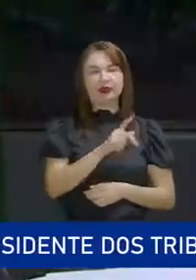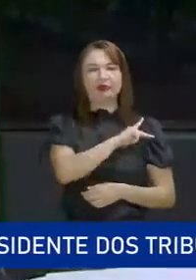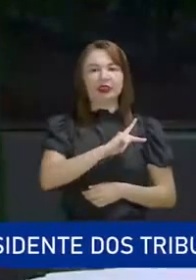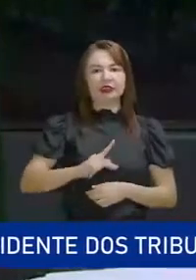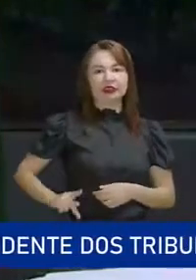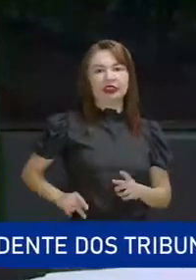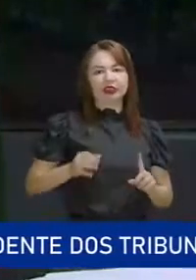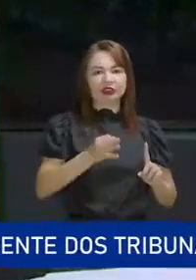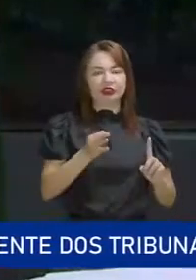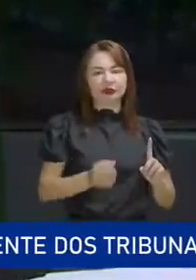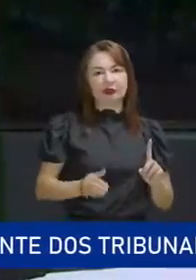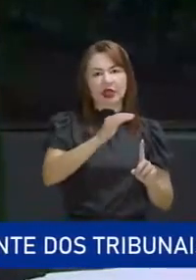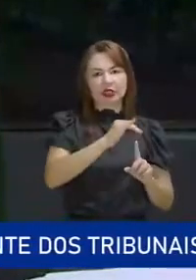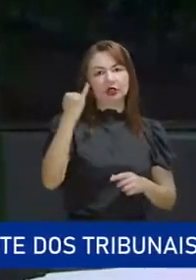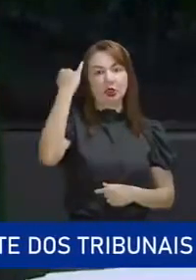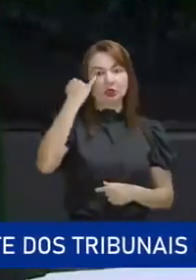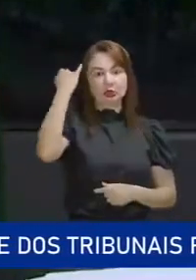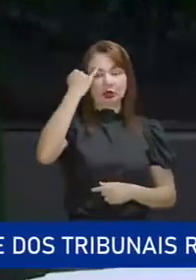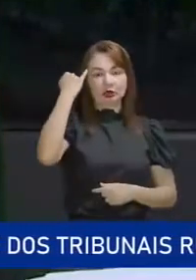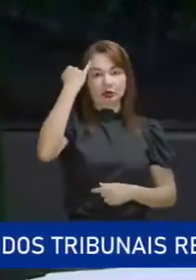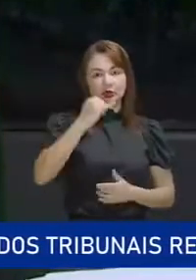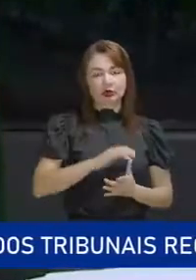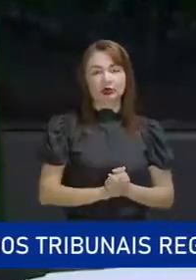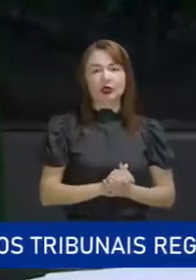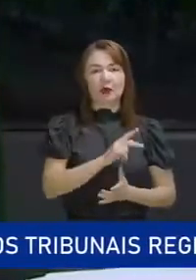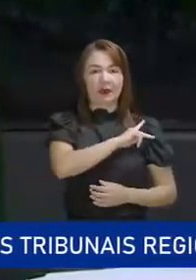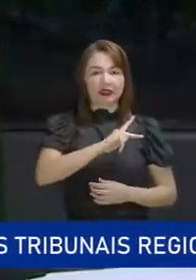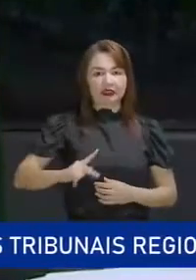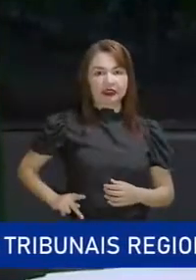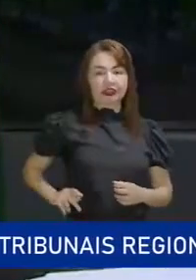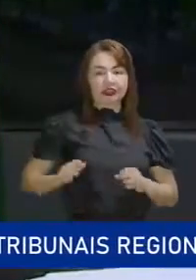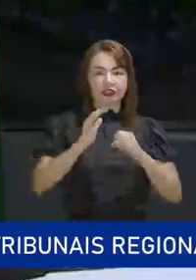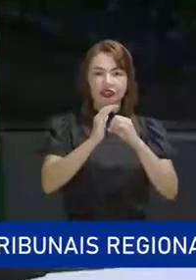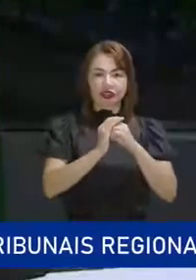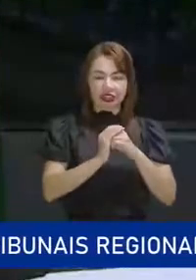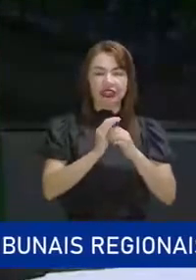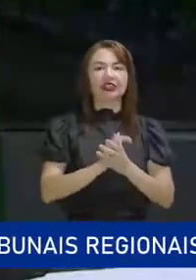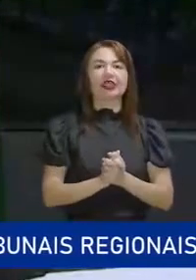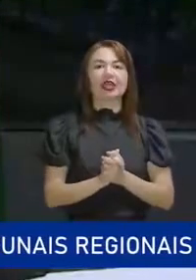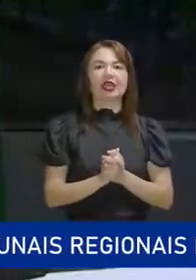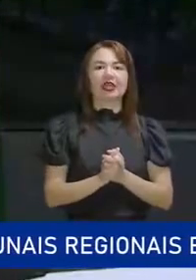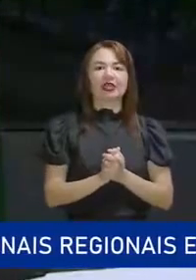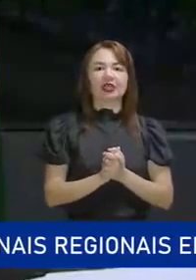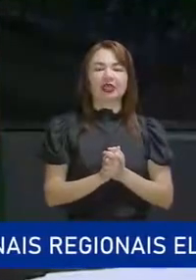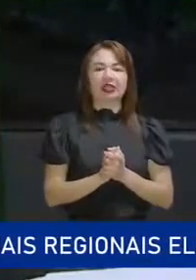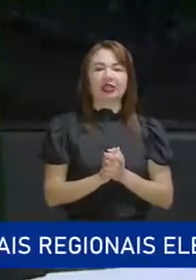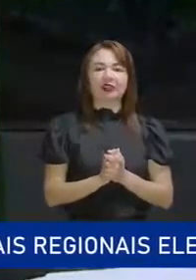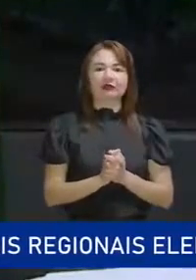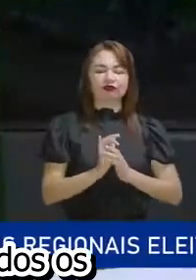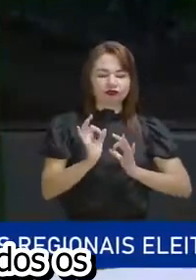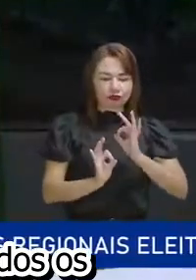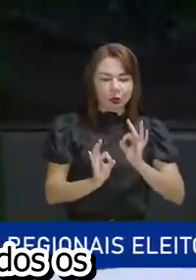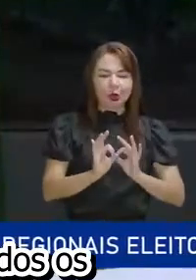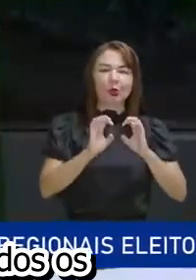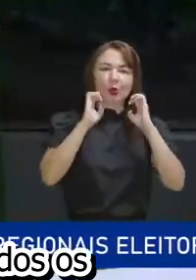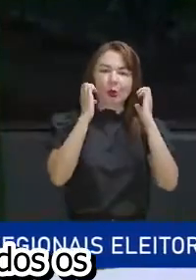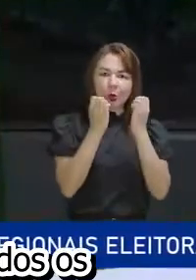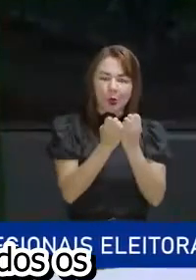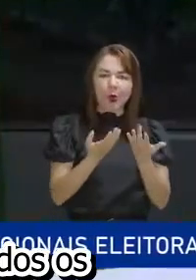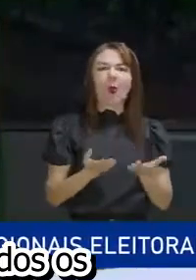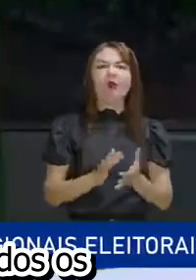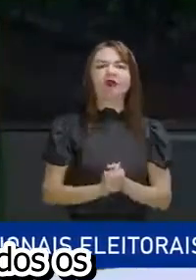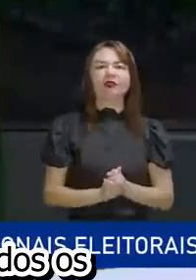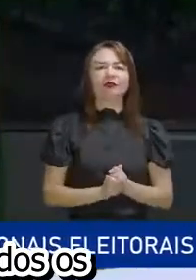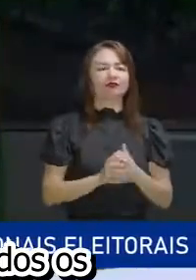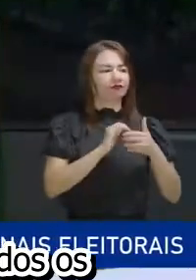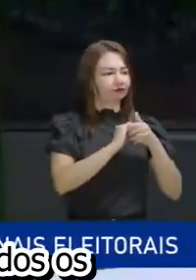do Tribunal Regional Eleitoral do Amapá. Vídeo da ministra Carmen Lúcia, presidente do TSE. Quero que se sintam